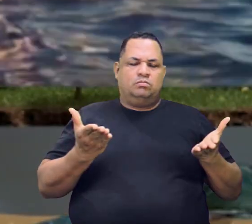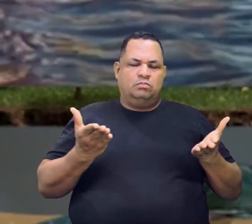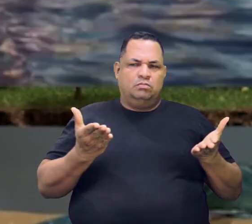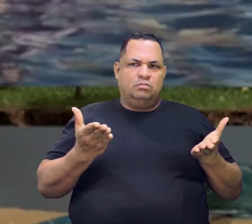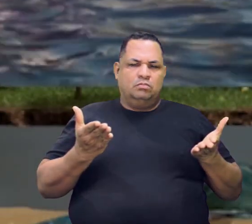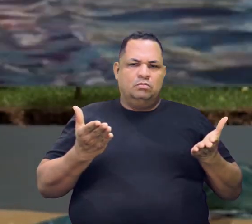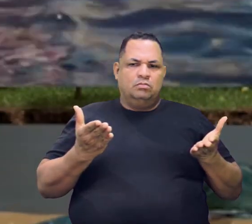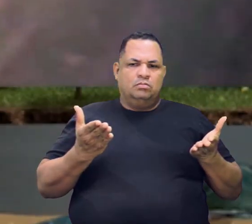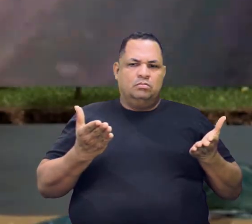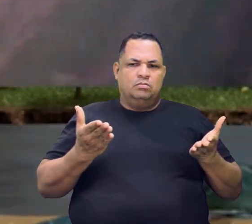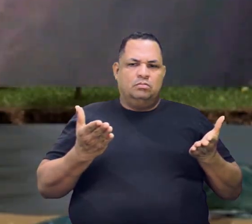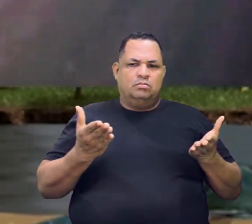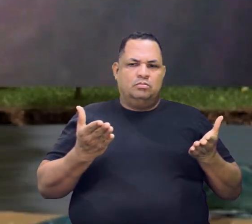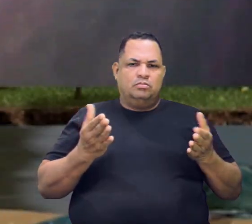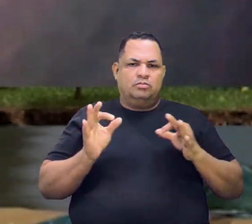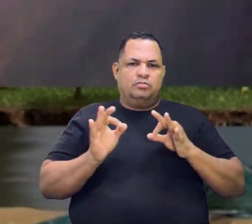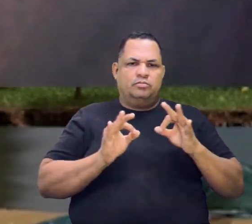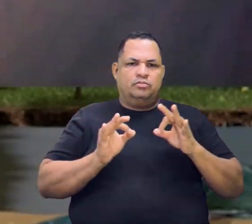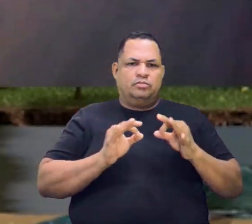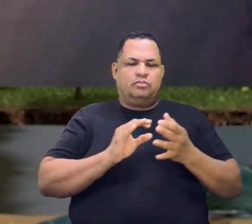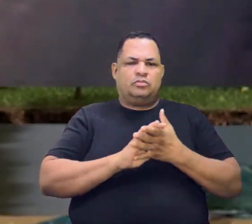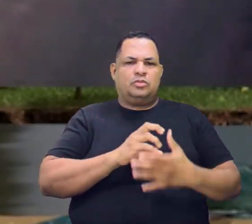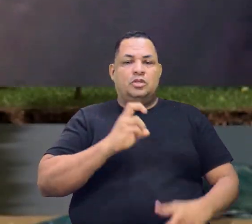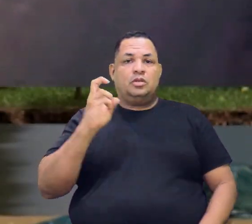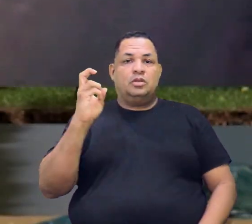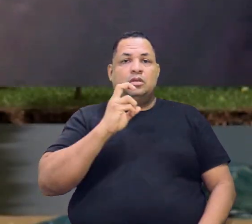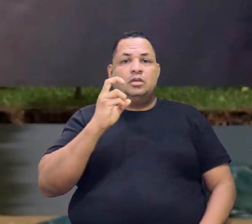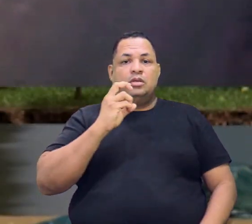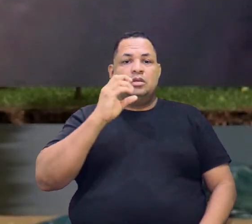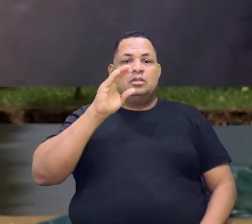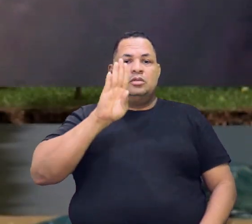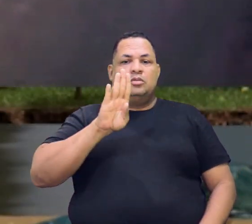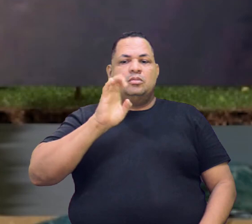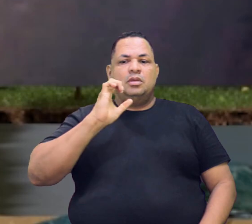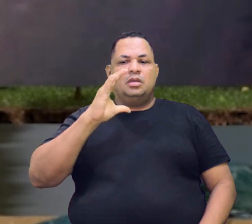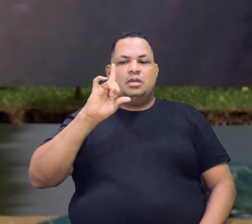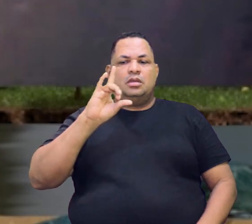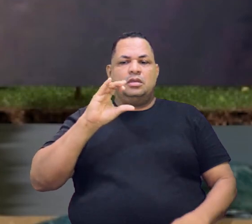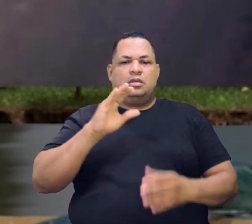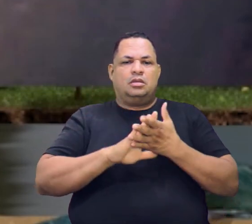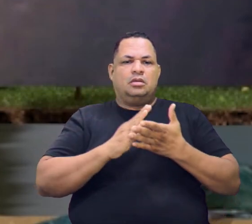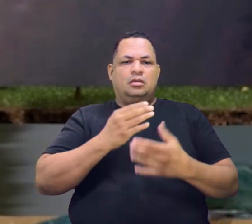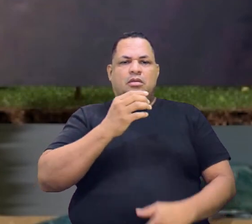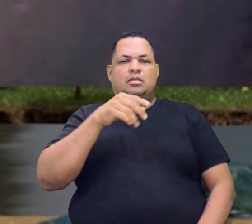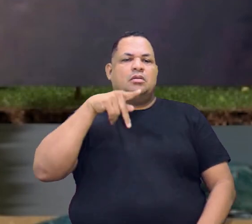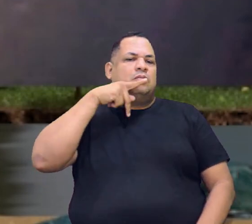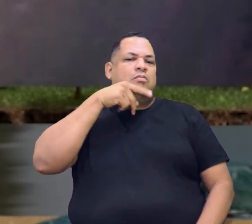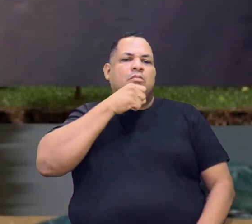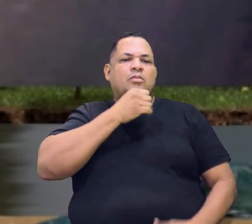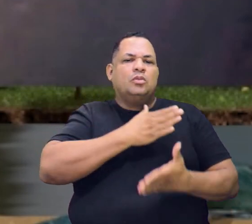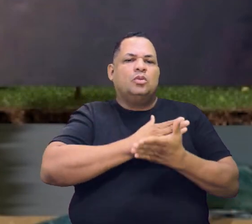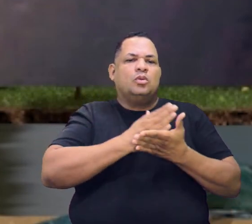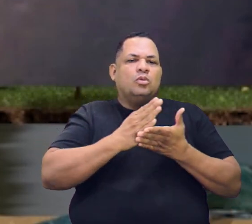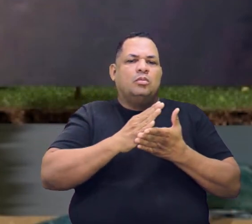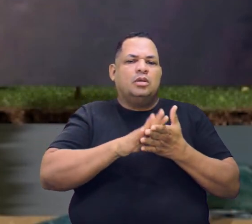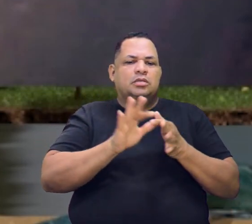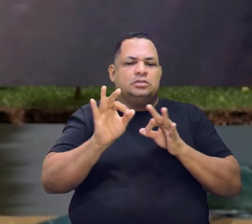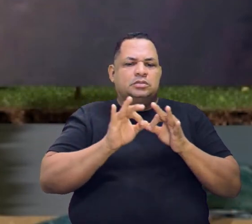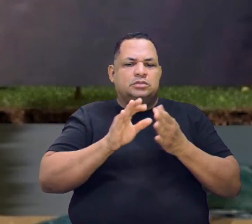Olha só, seria aqui até Santo Antônio. Mas não foi desse jeito. Nós temos outros mapas que fazem